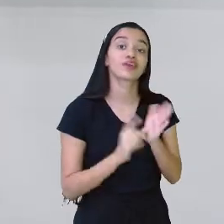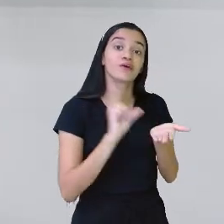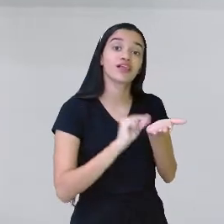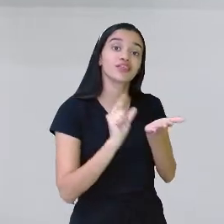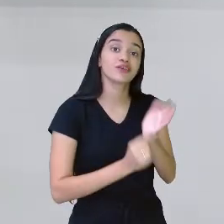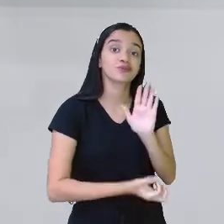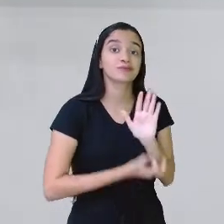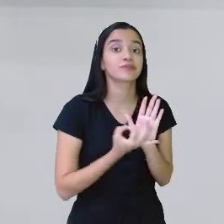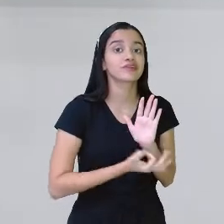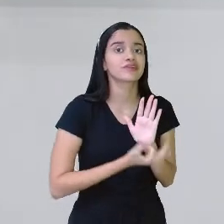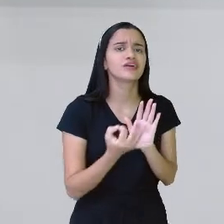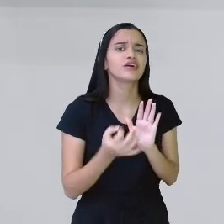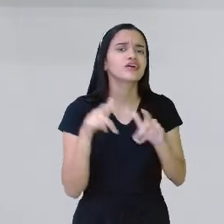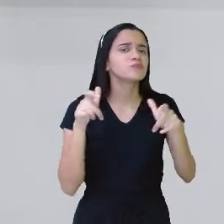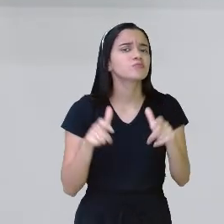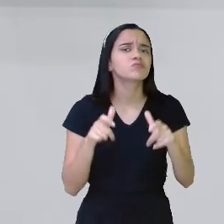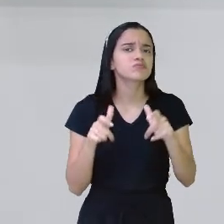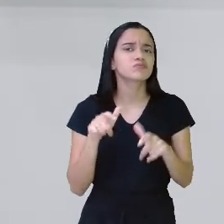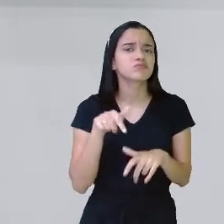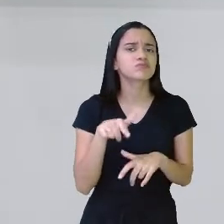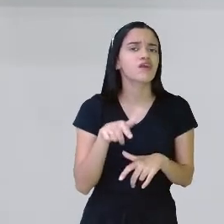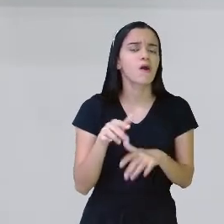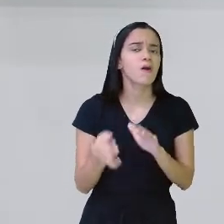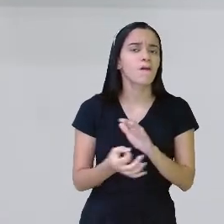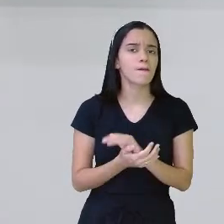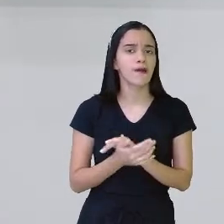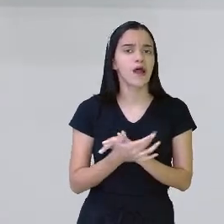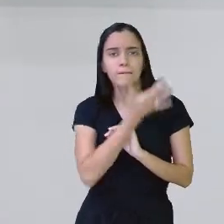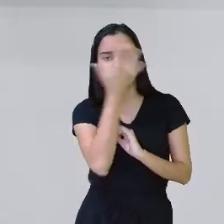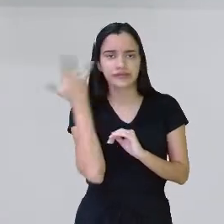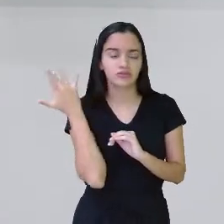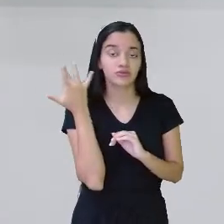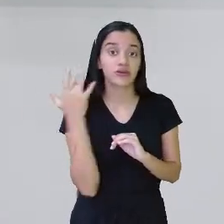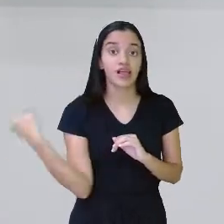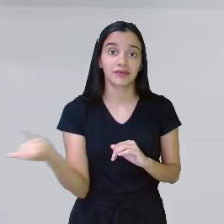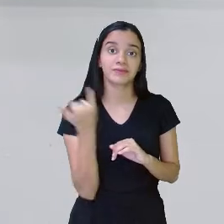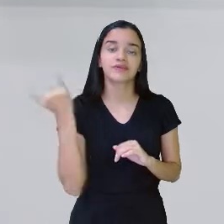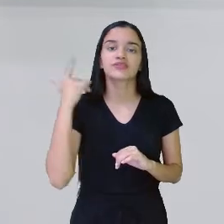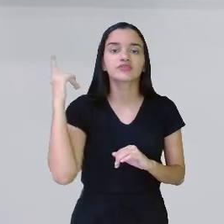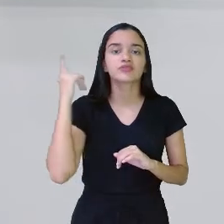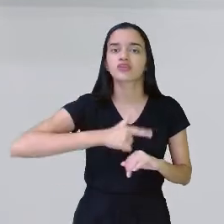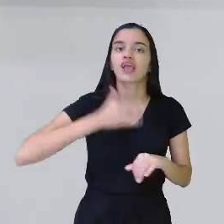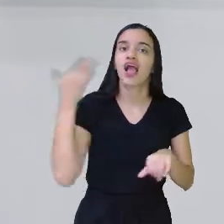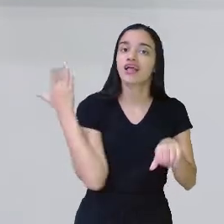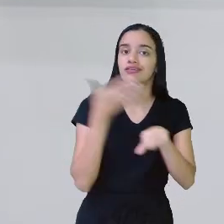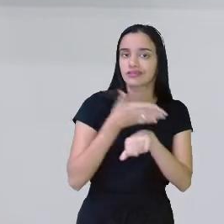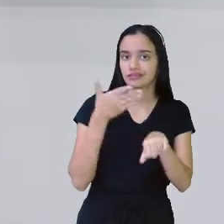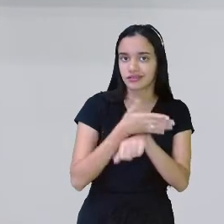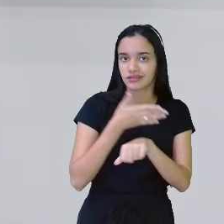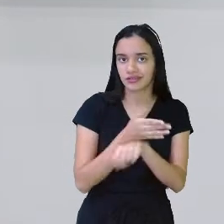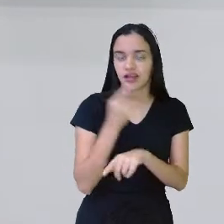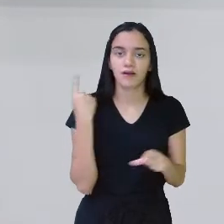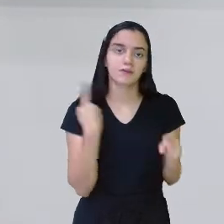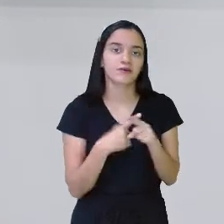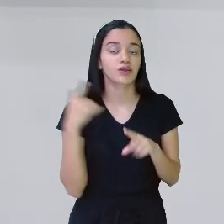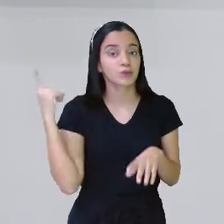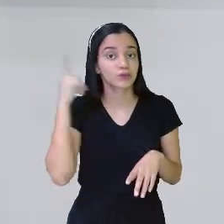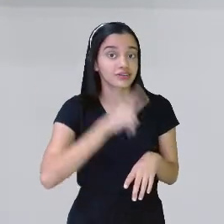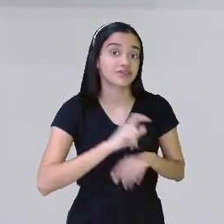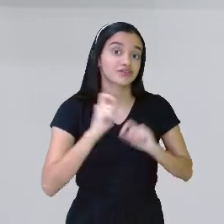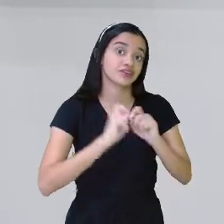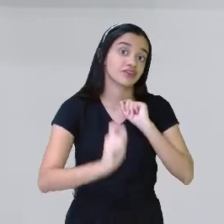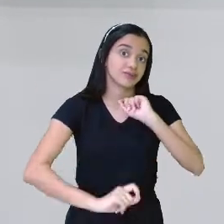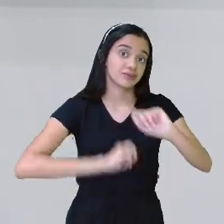opinião. E quem é que está tendo essa opinião? É importante que a gente consiga acessar, porque aí a gente consegue fazer o